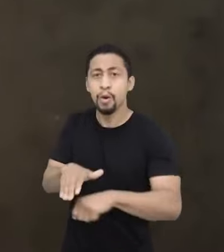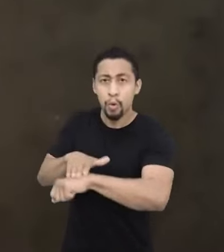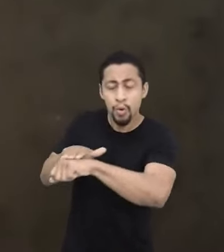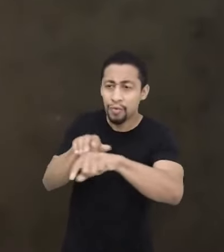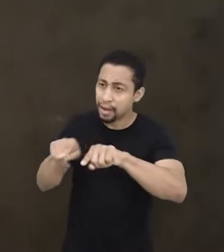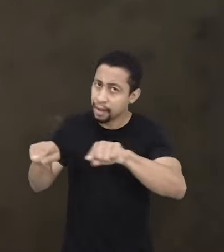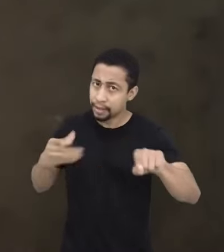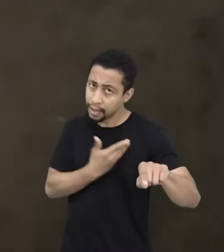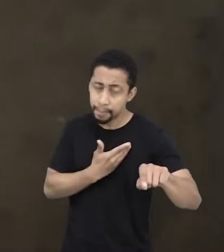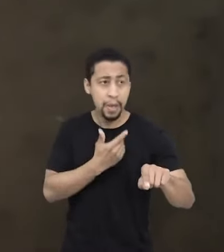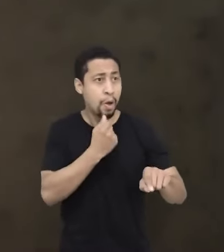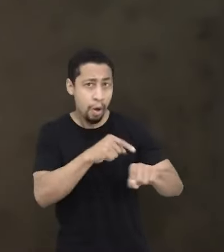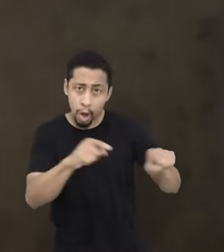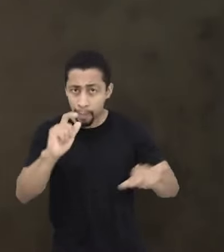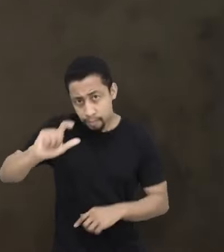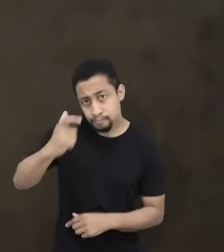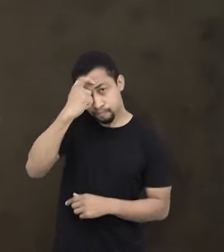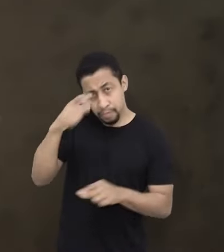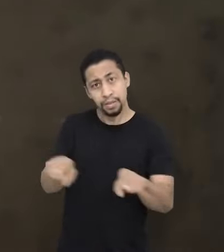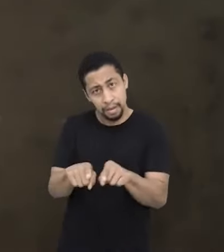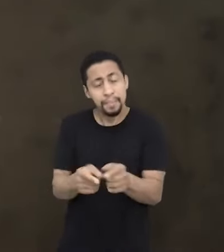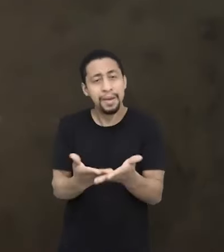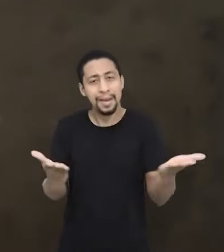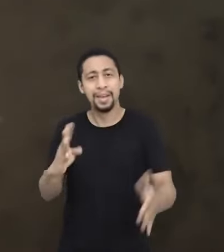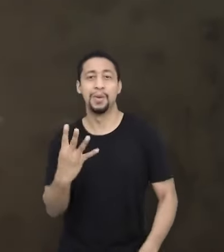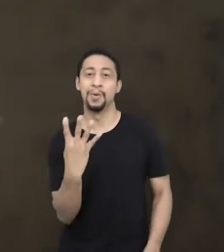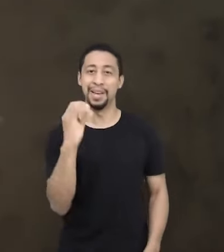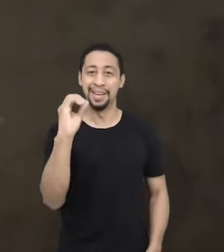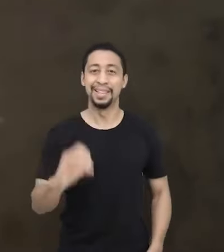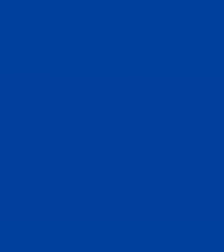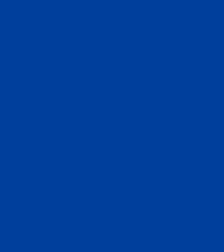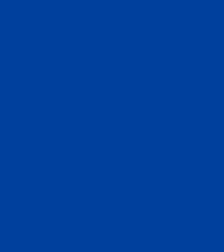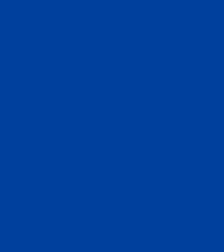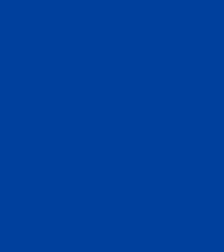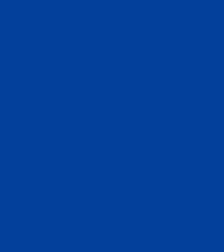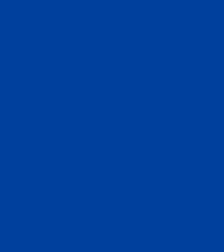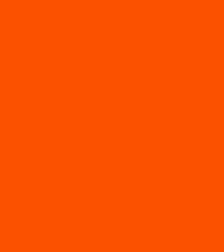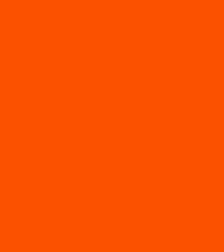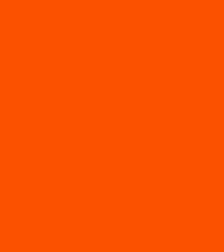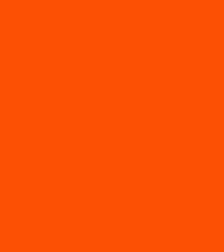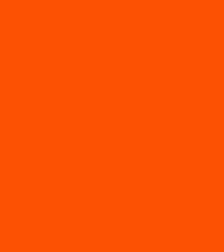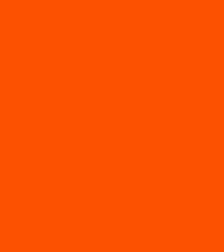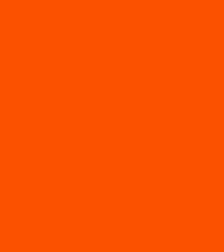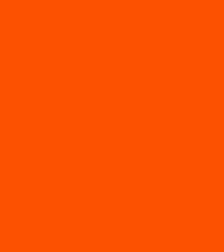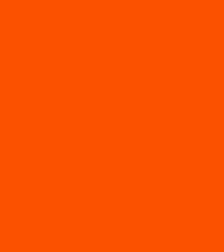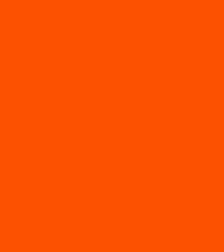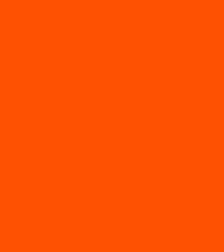Então fala com as amigas e bota juízo na cabeça dos homens também. É 40.